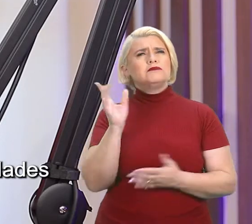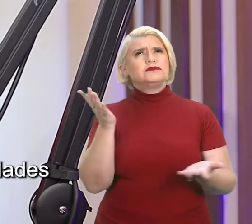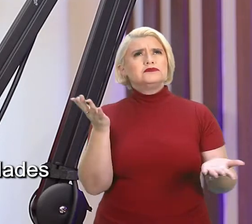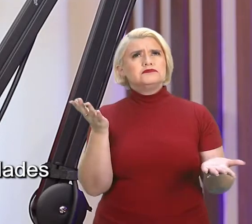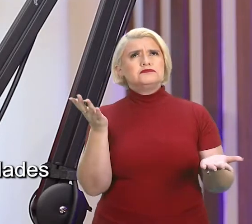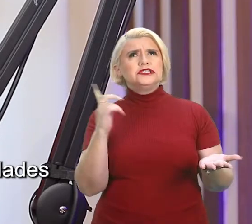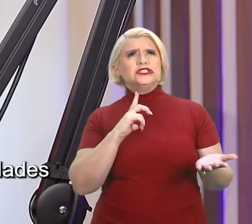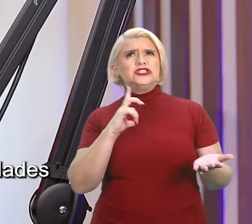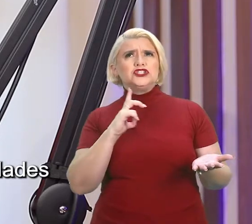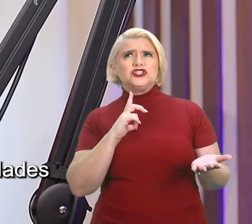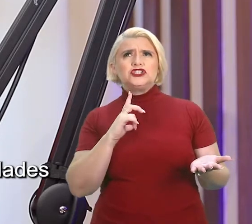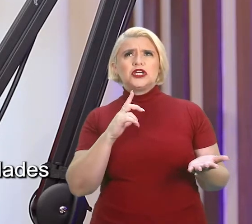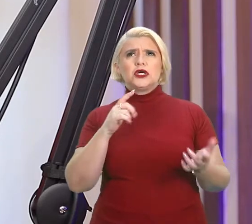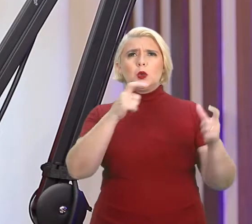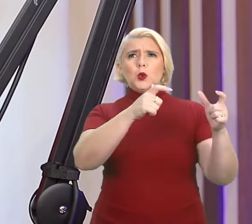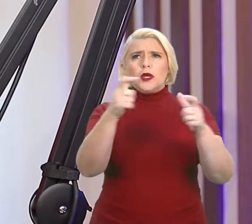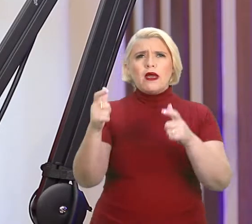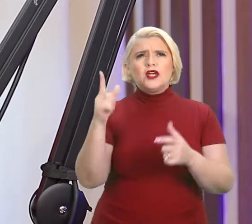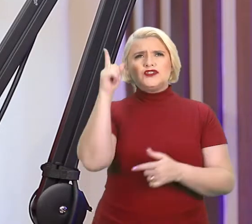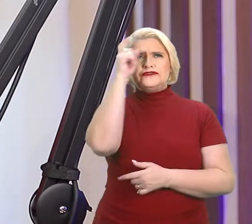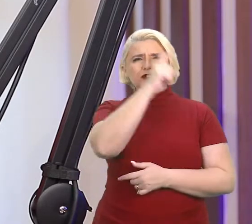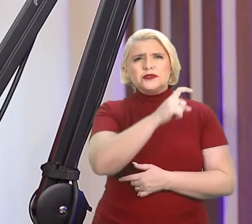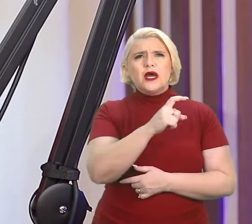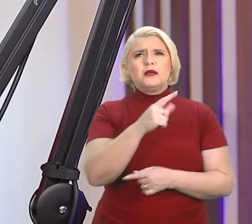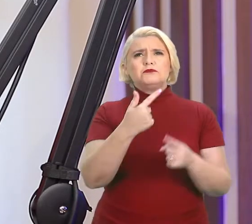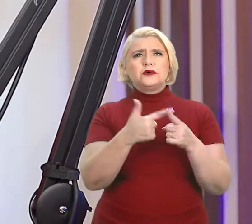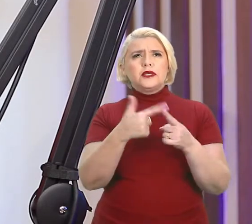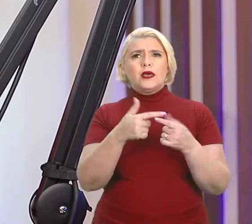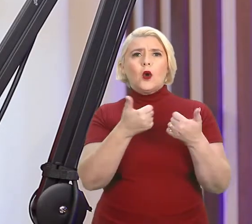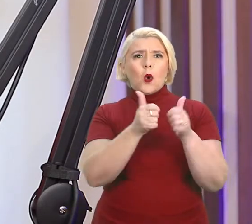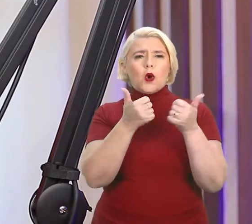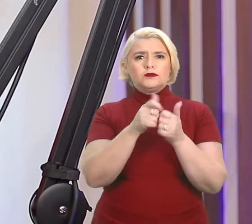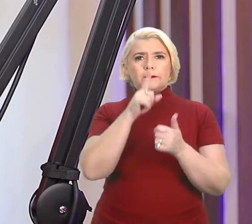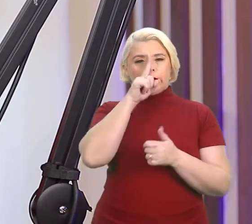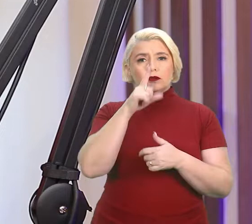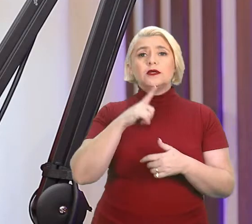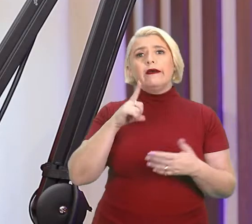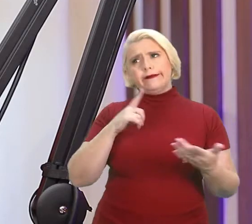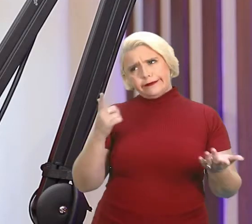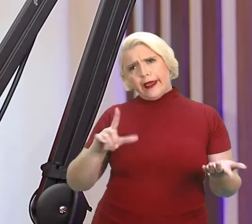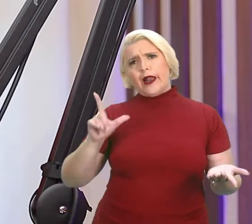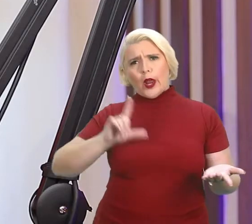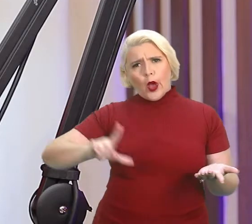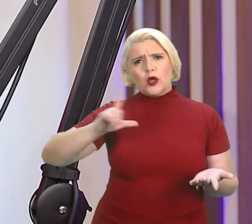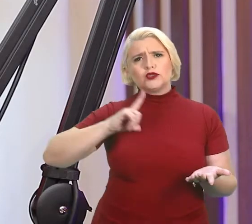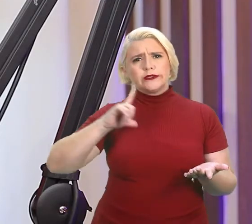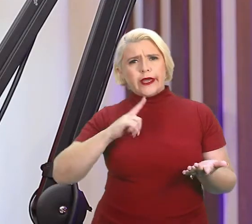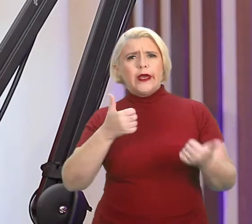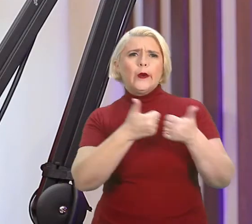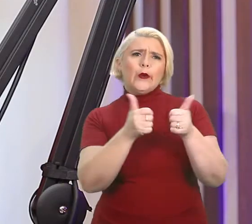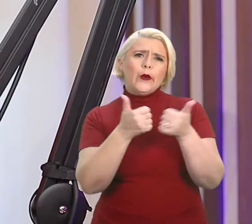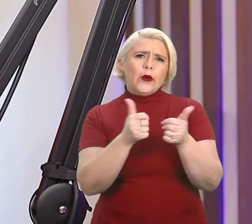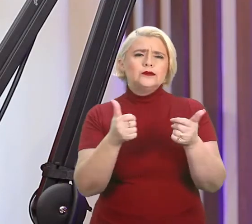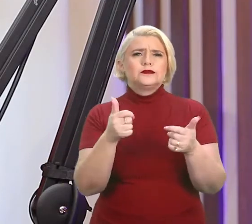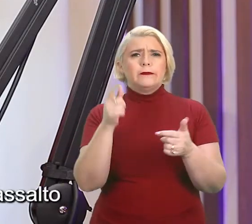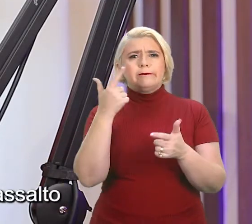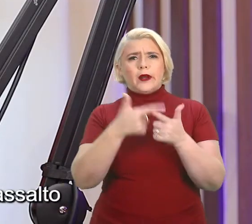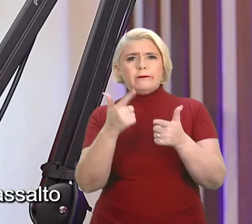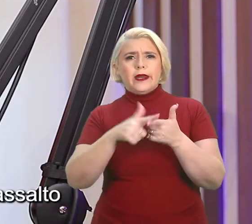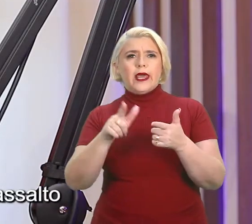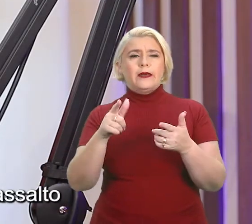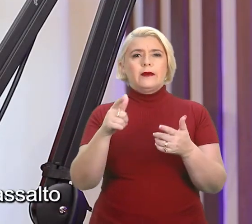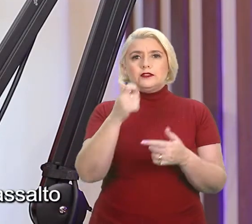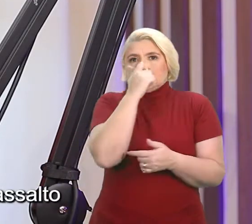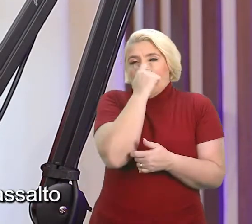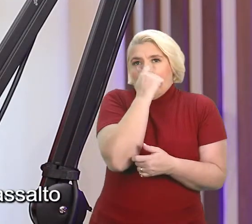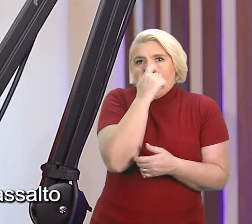passar dificuldades andando de ônibus. É claro que tem os perrengues, né? De andar de ônibus. Às vezes o ônibus estava lotado e tudo mais.